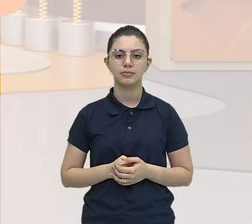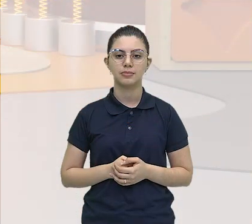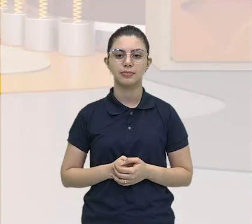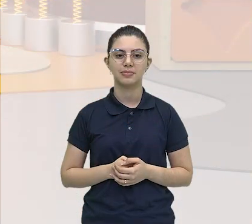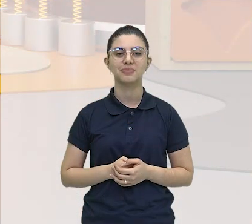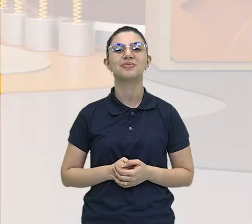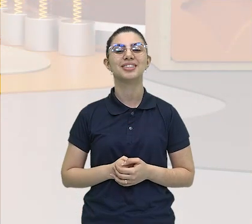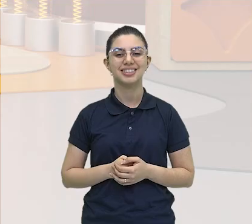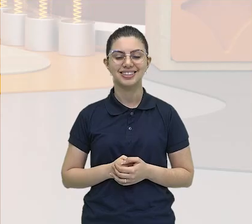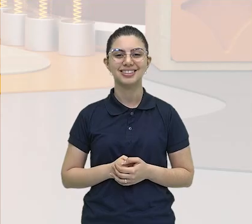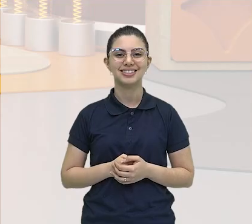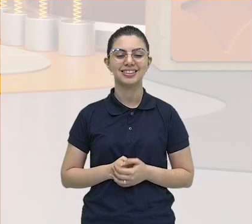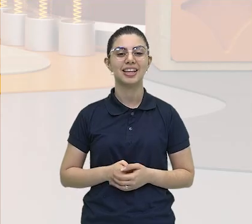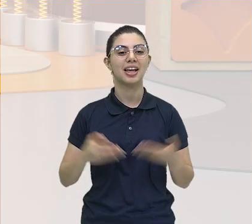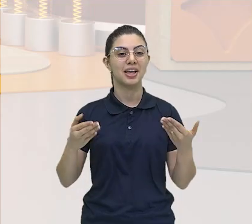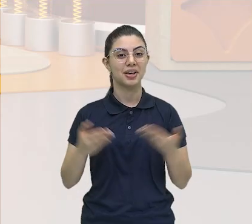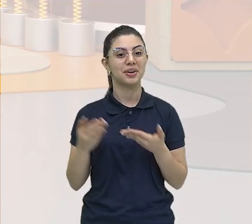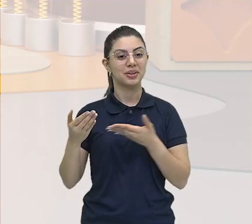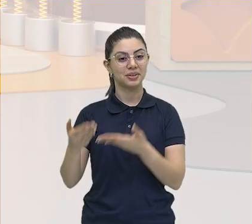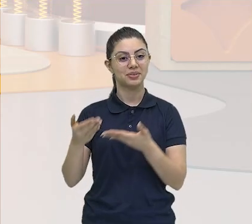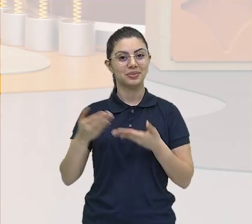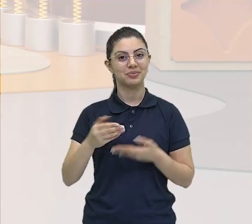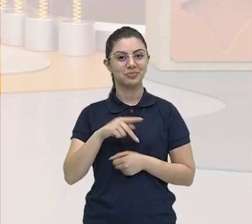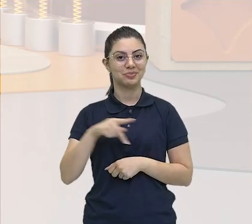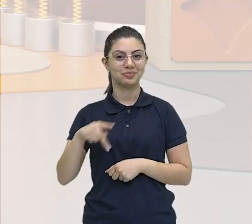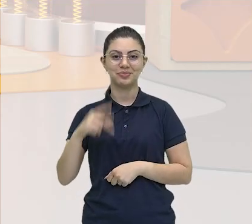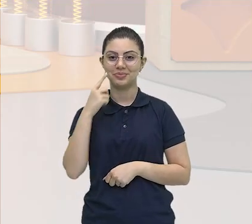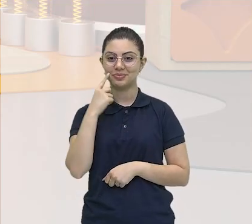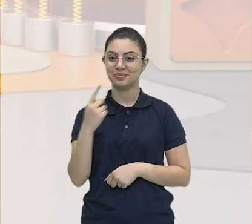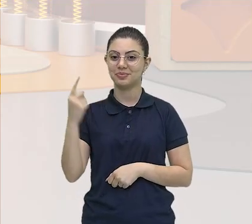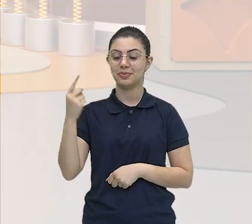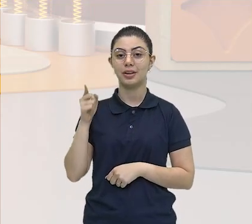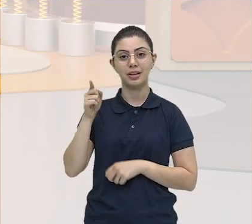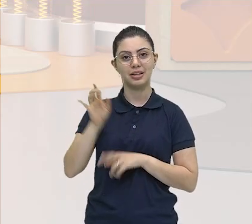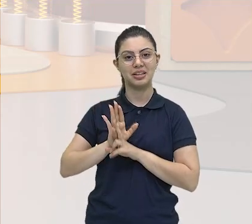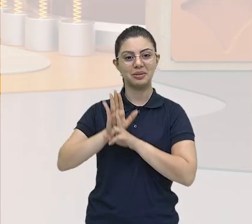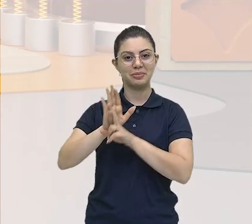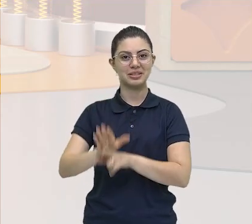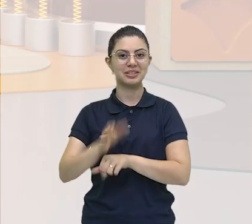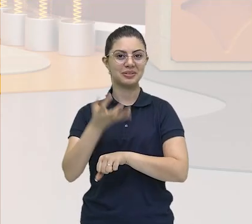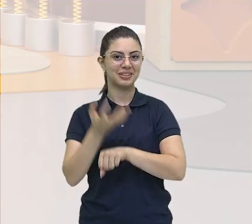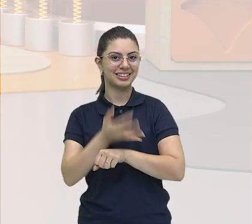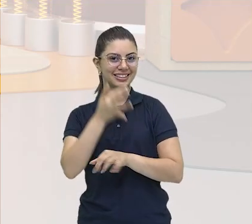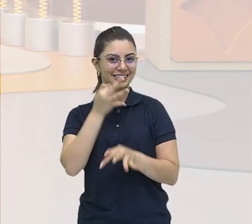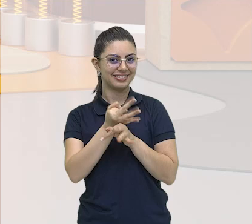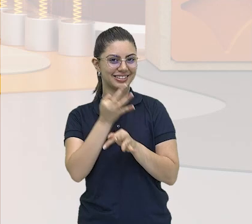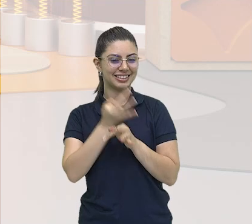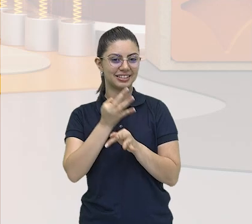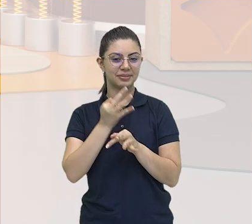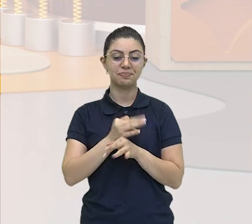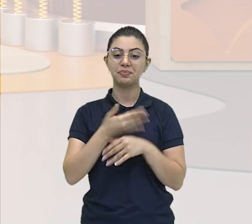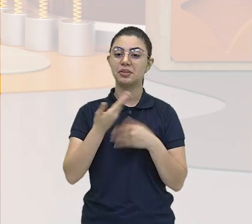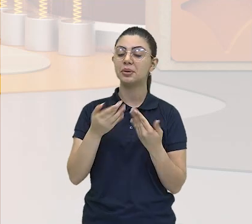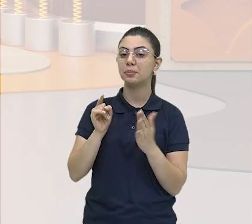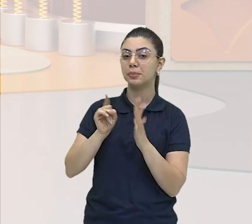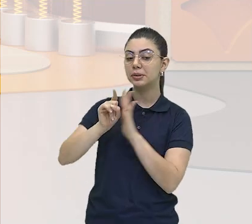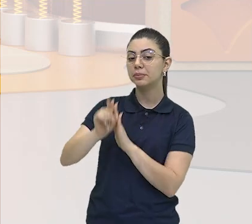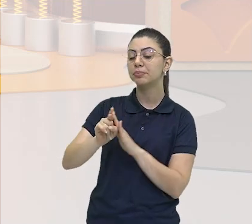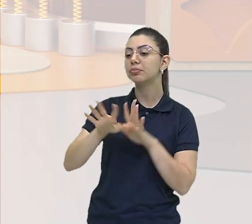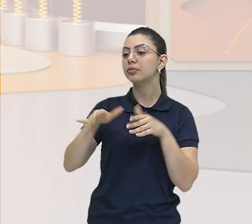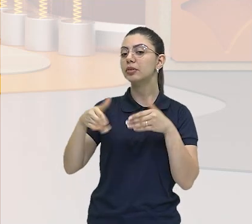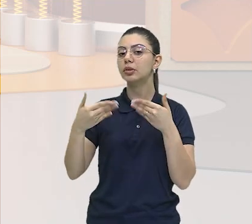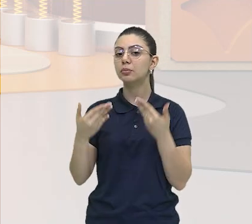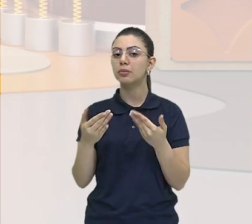E agora temos aqui o professor William, que ele vai participar representando a física. Professor William, quais os efeitos